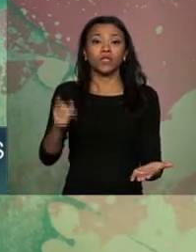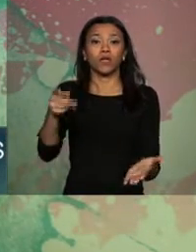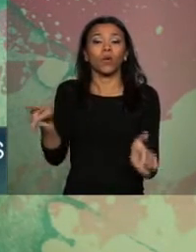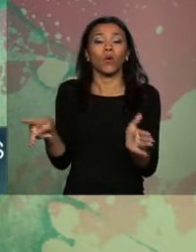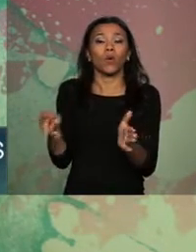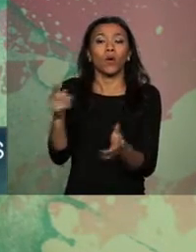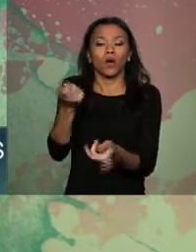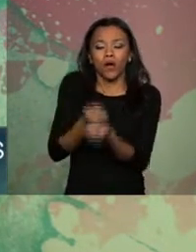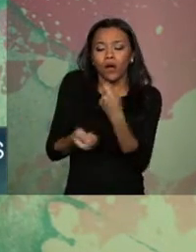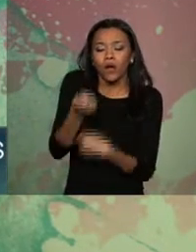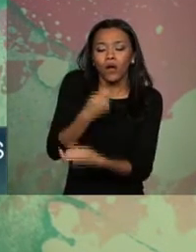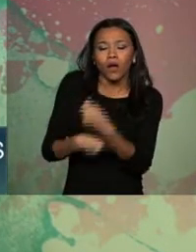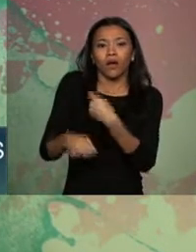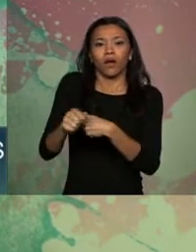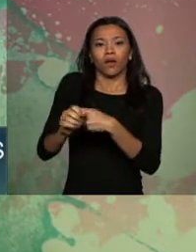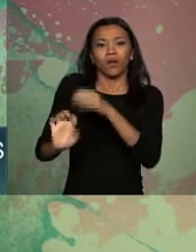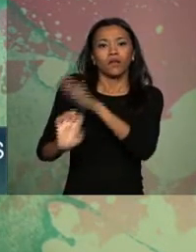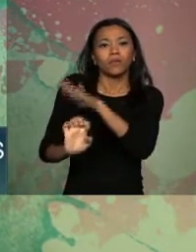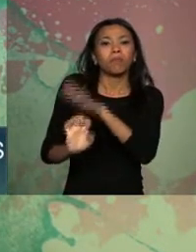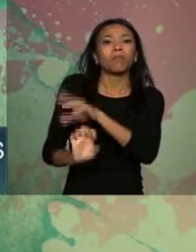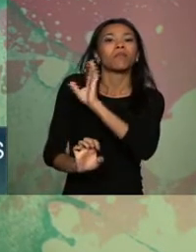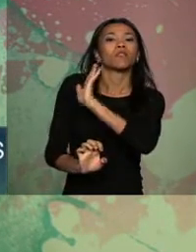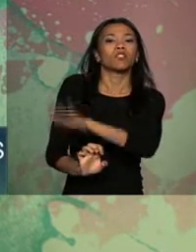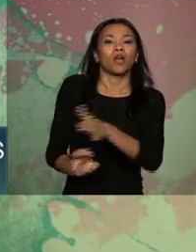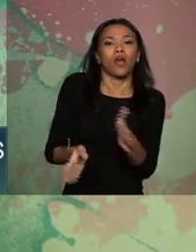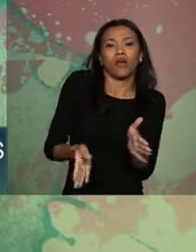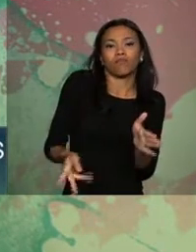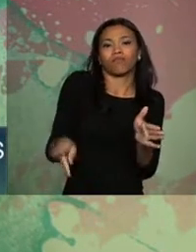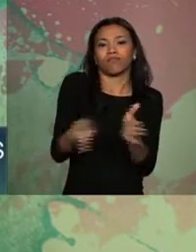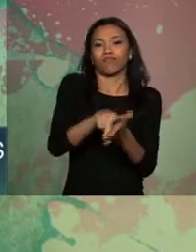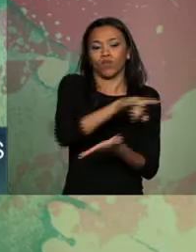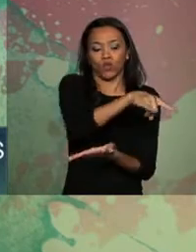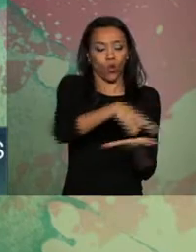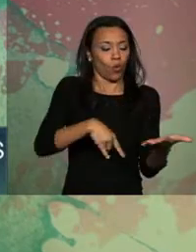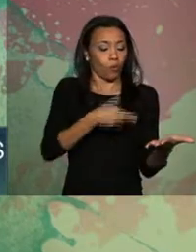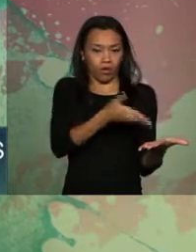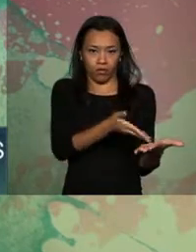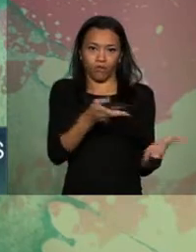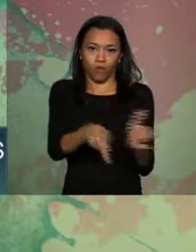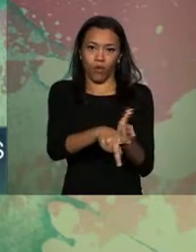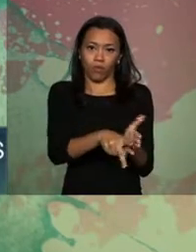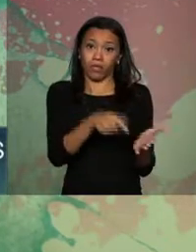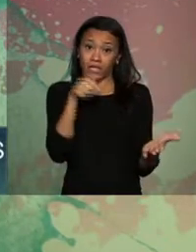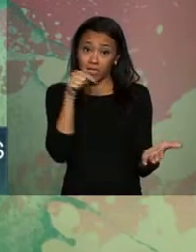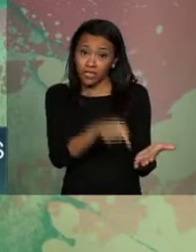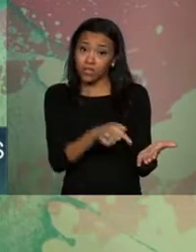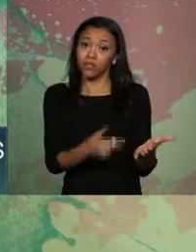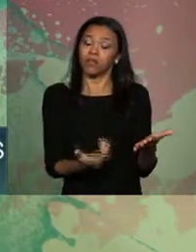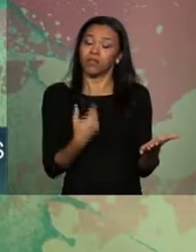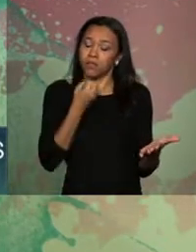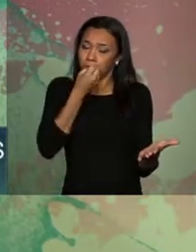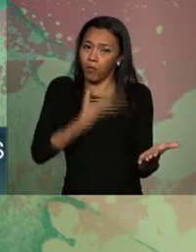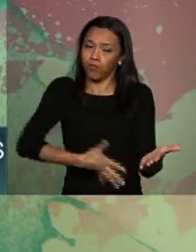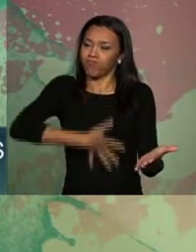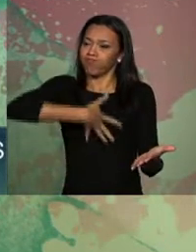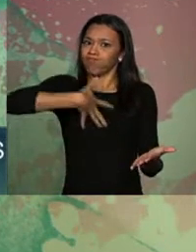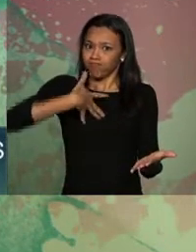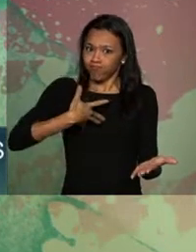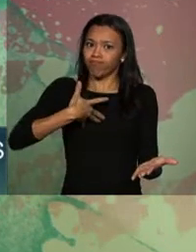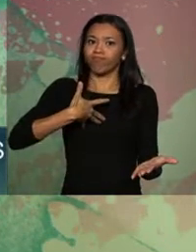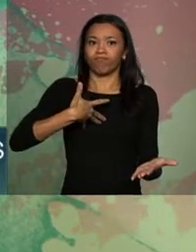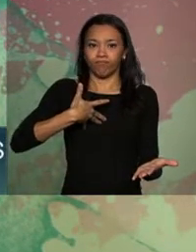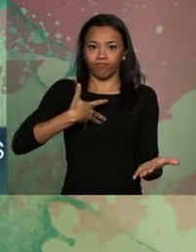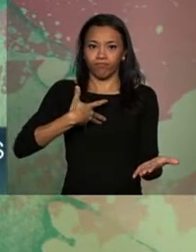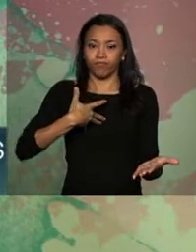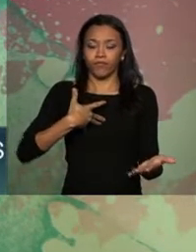negócio formalizado é algo importante, implica em autoestima, implica em se colocar